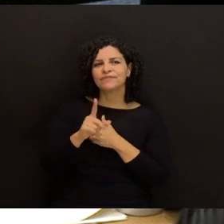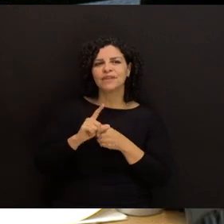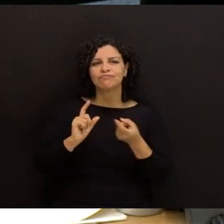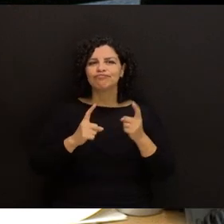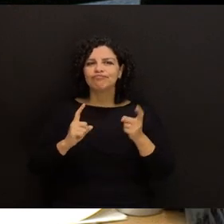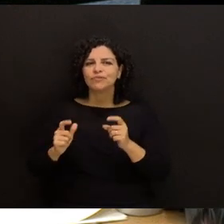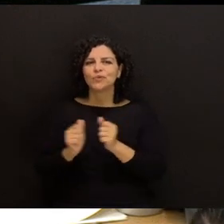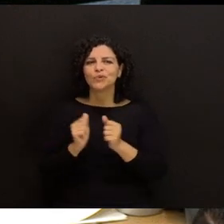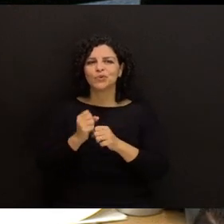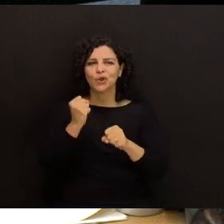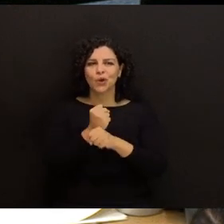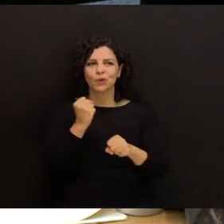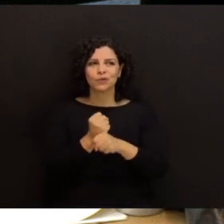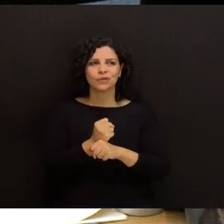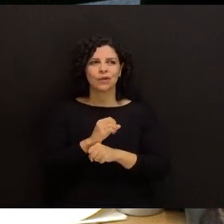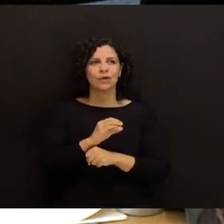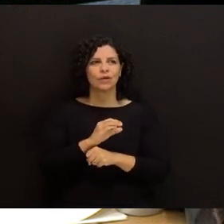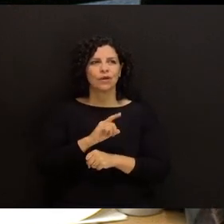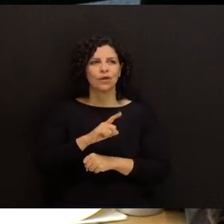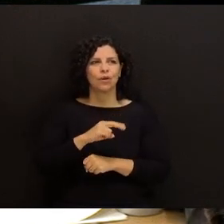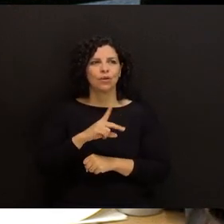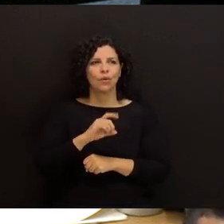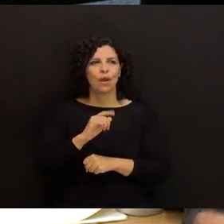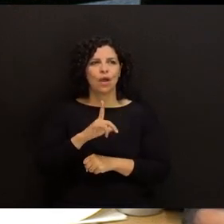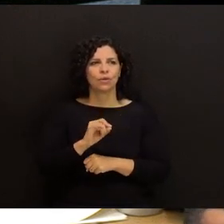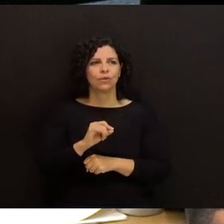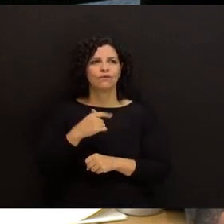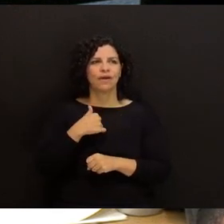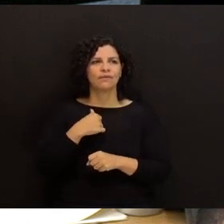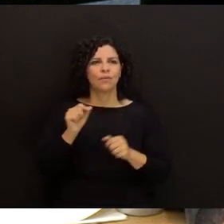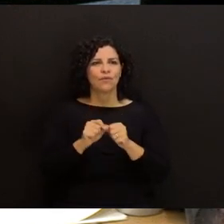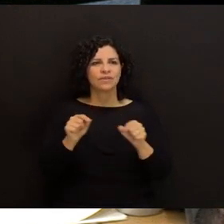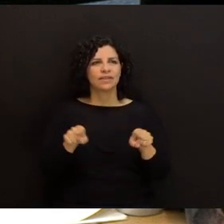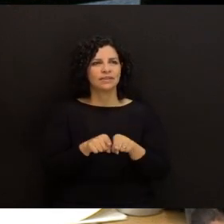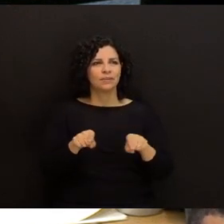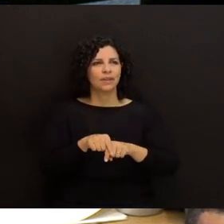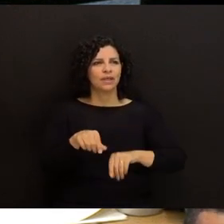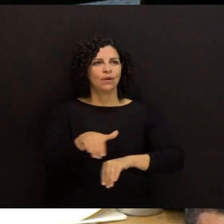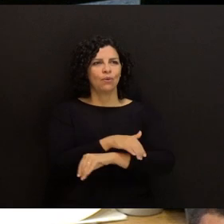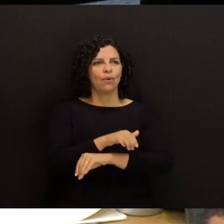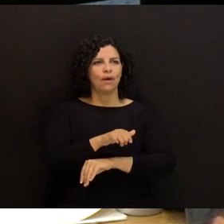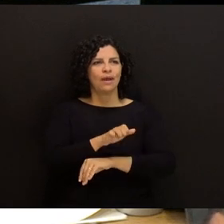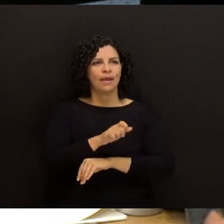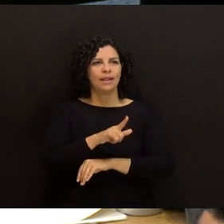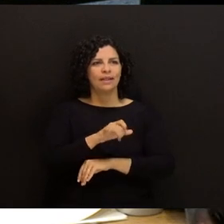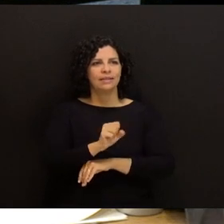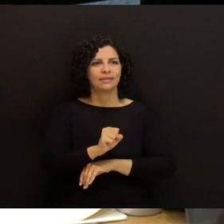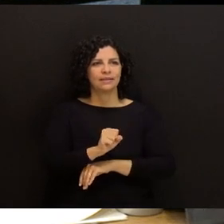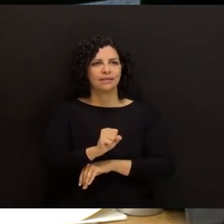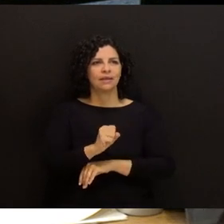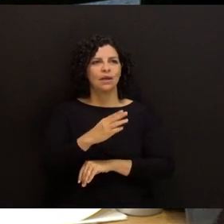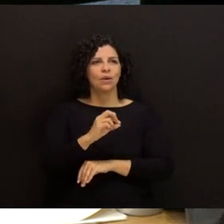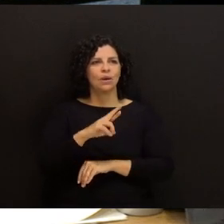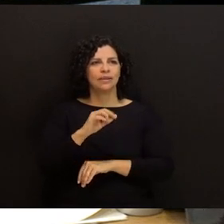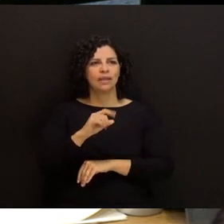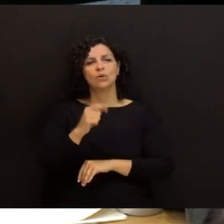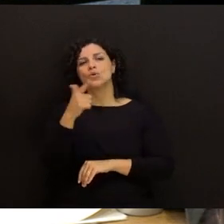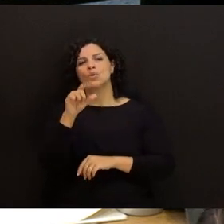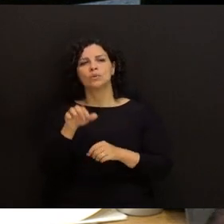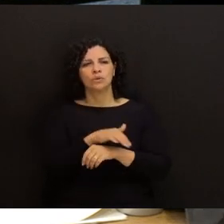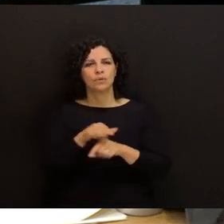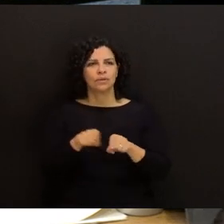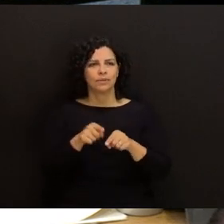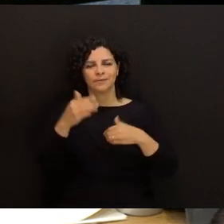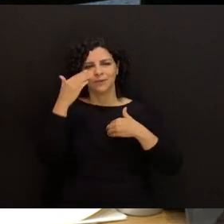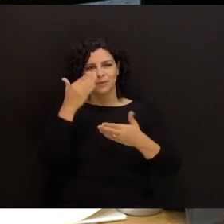essa grande obra na Rua Clodoaldo da alma e vamos fazer também a rua Eles são de cordeiro e mais outras ruas